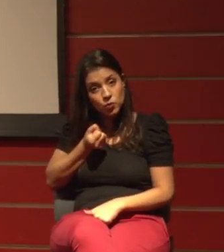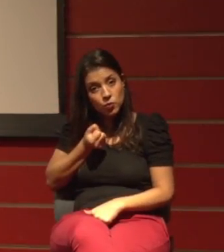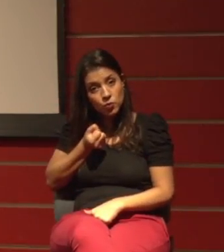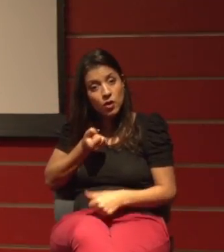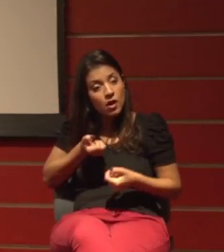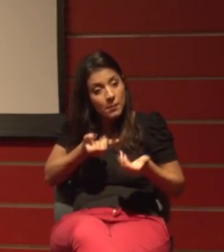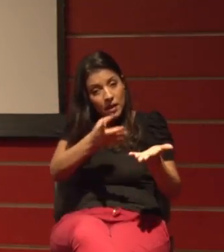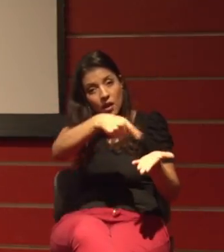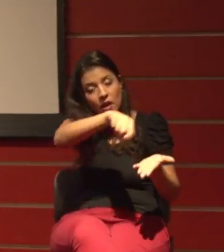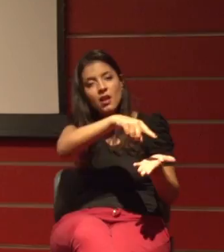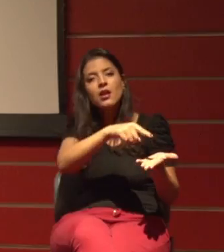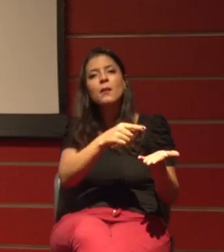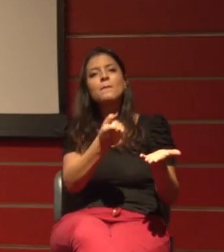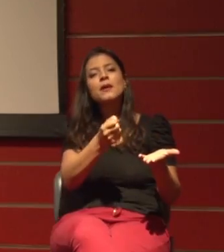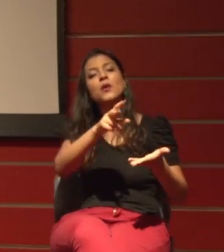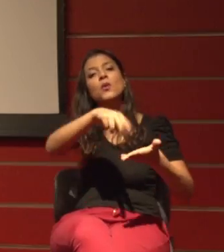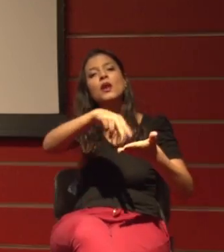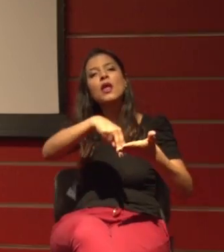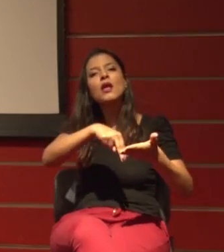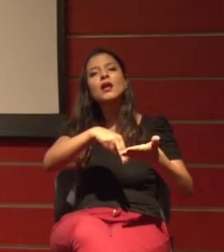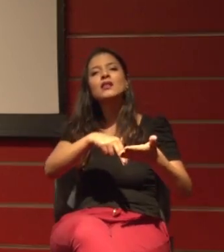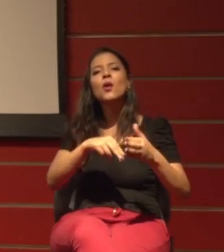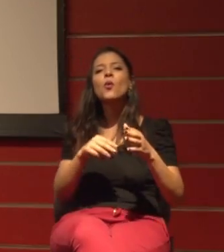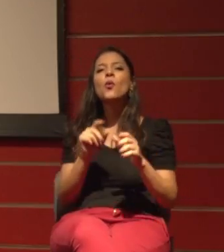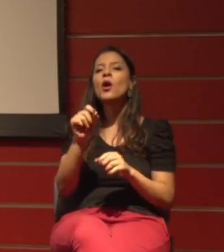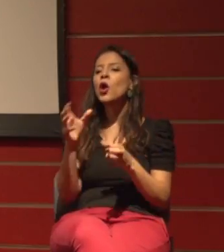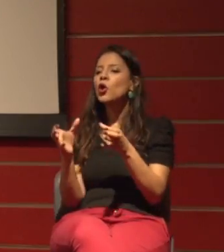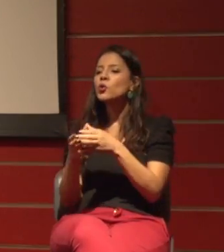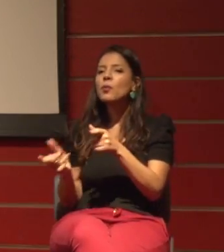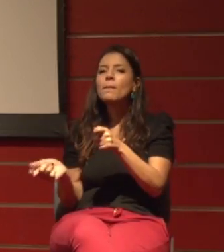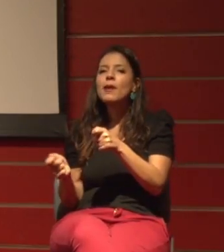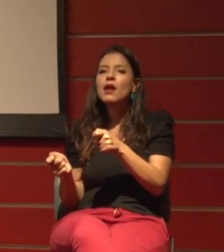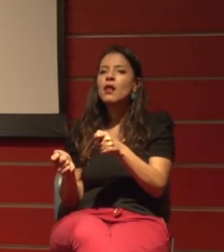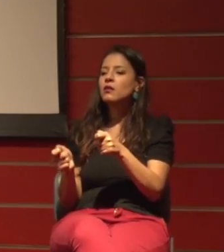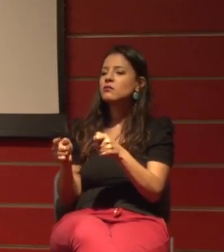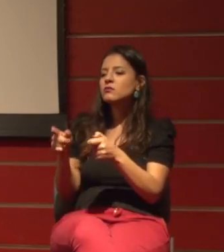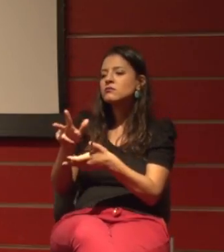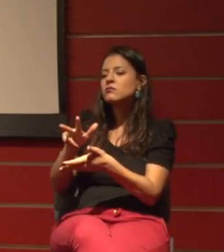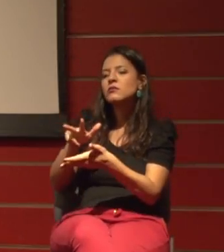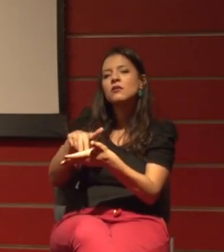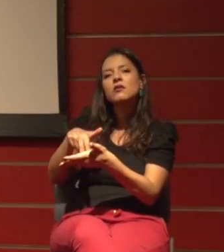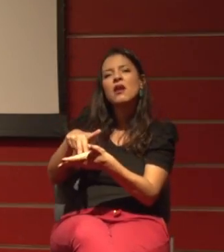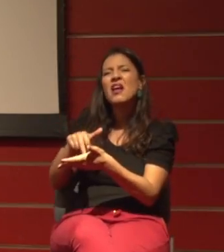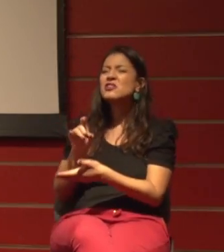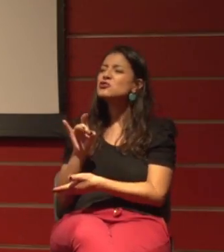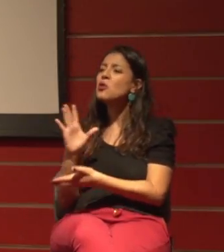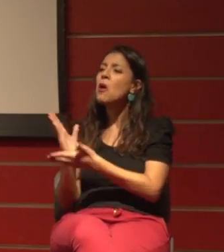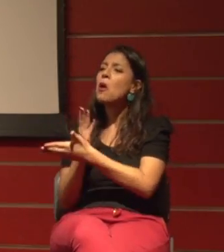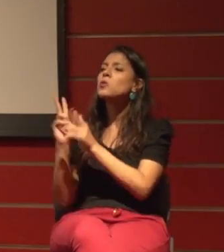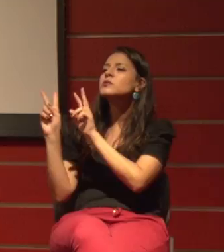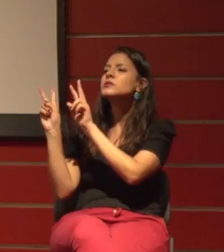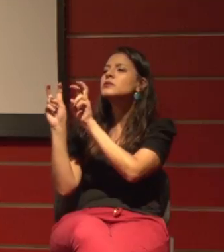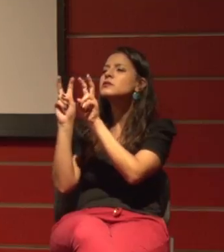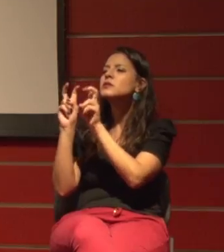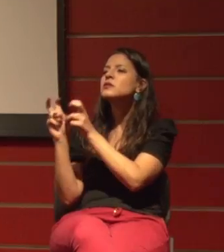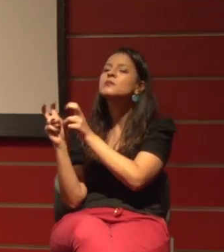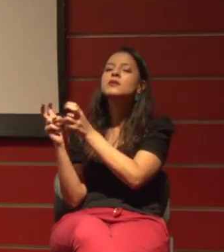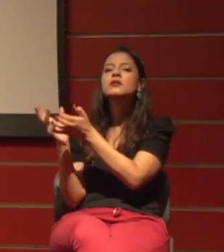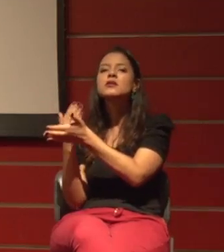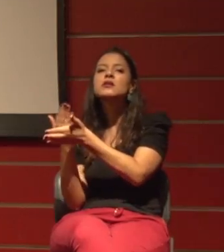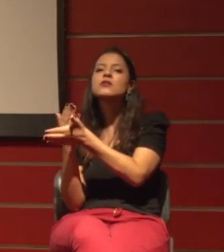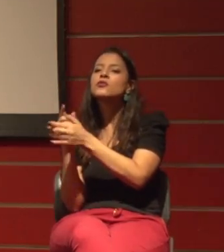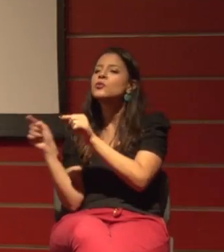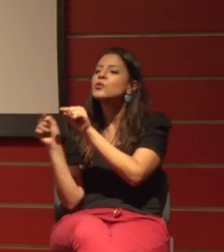formam-se grandes panelinhas literárias onde só se comentam aqueles livros aquelas aquelas histórias